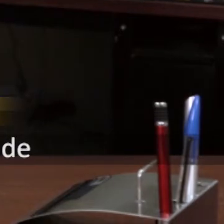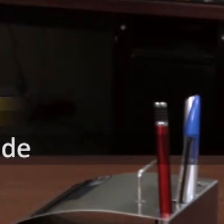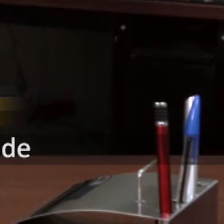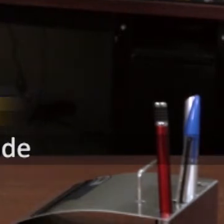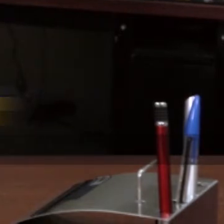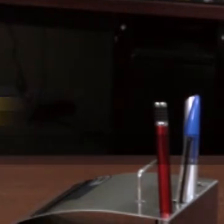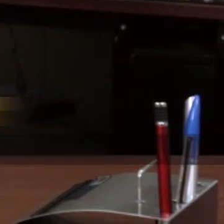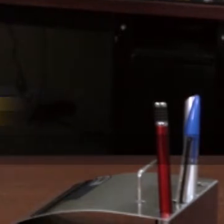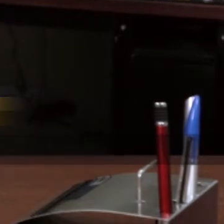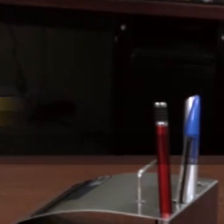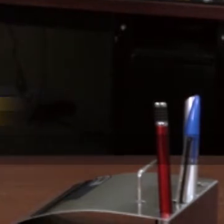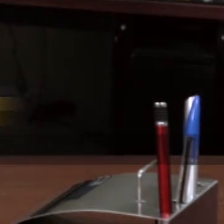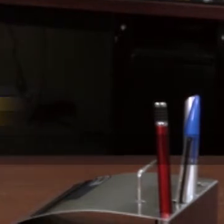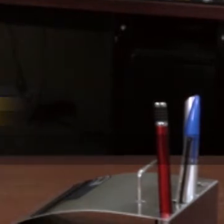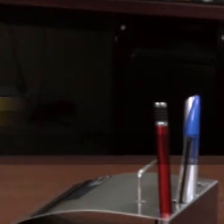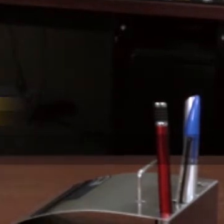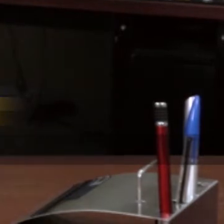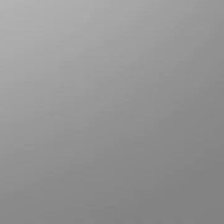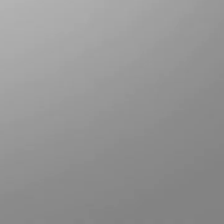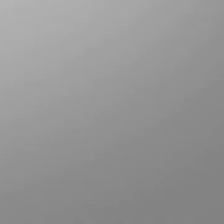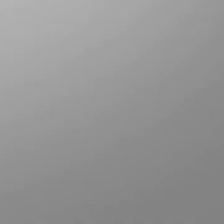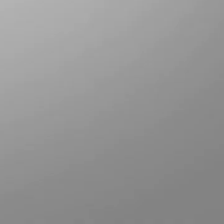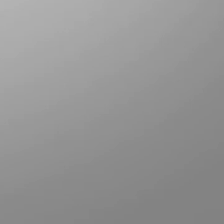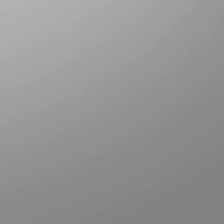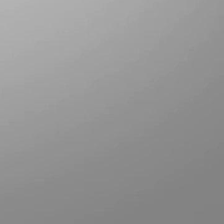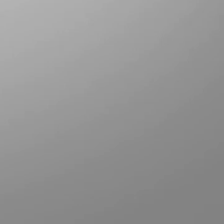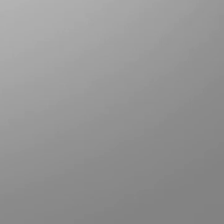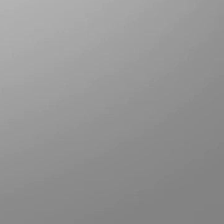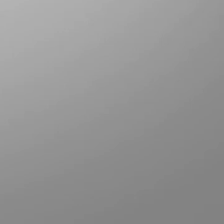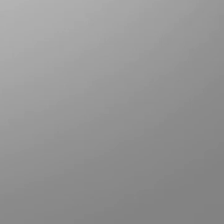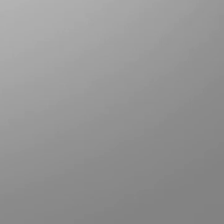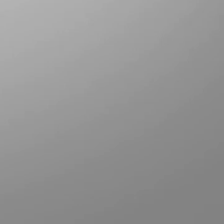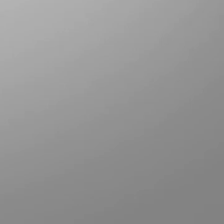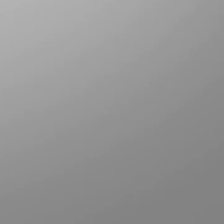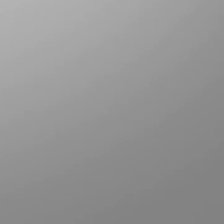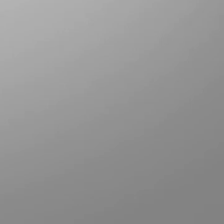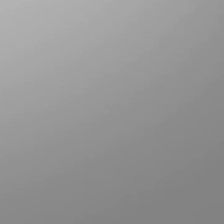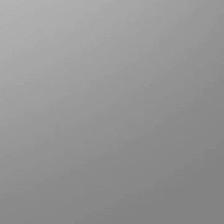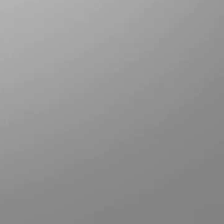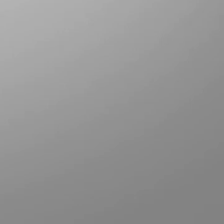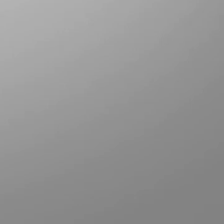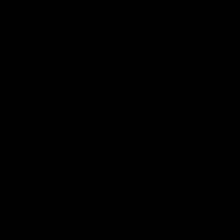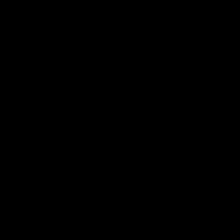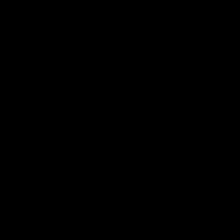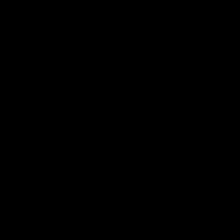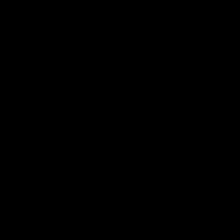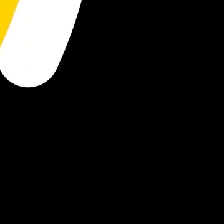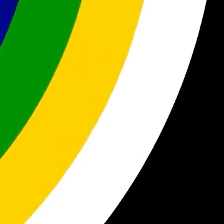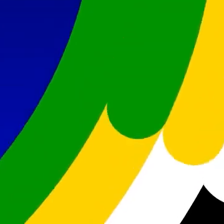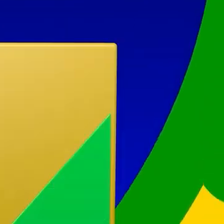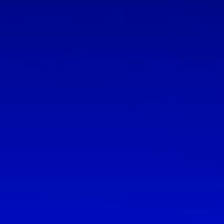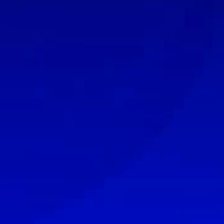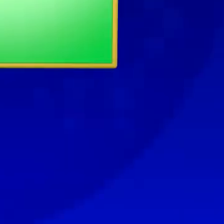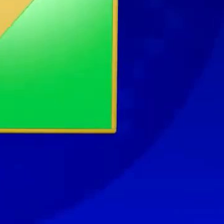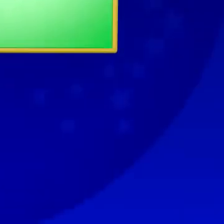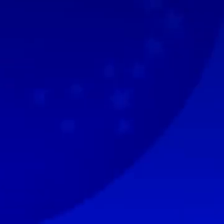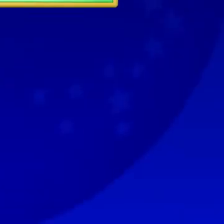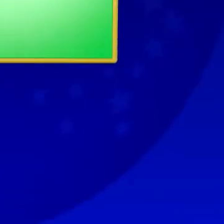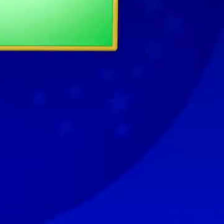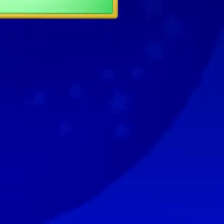sua cidade e fique em dia com seus direitos. Tribunal Regional Eleitoral de Mato Grosso do Sul.